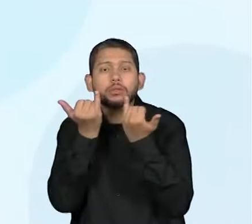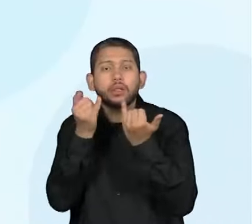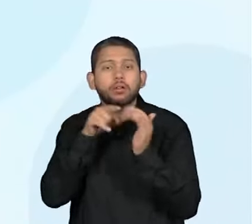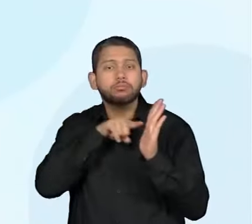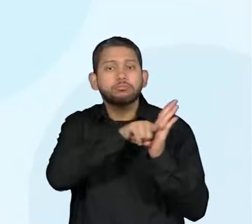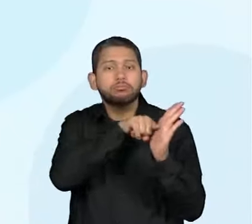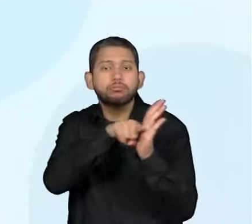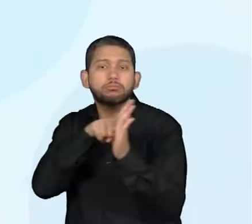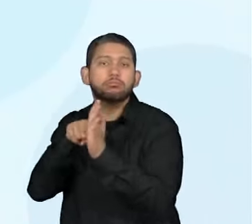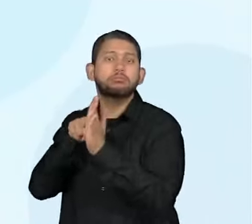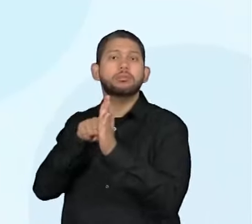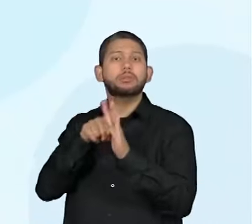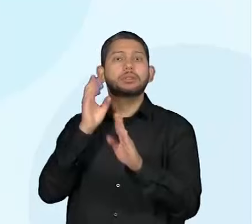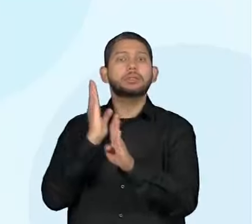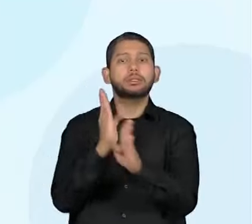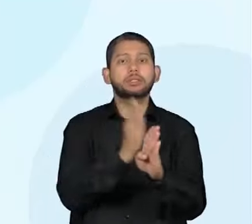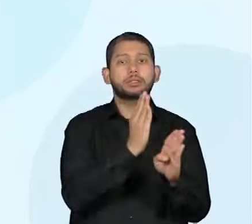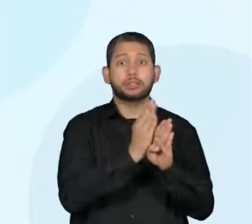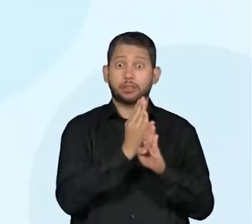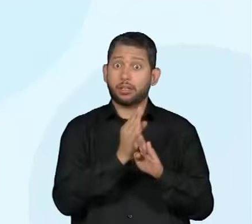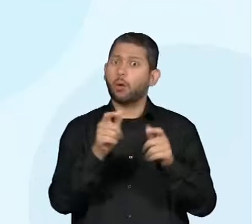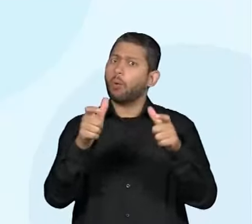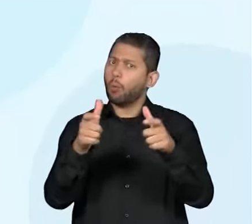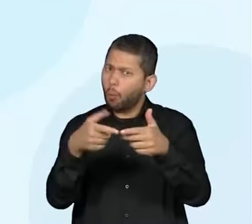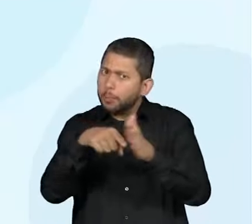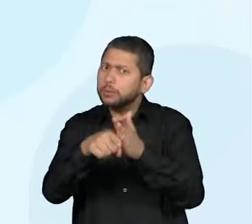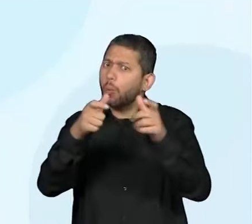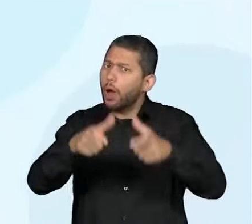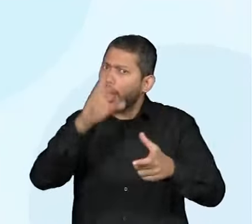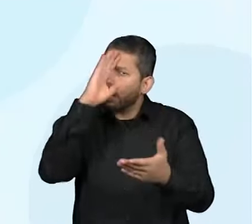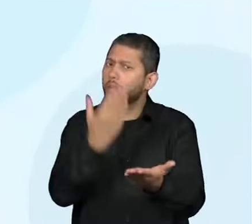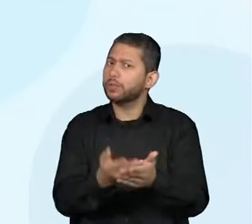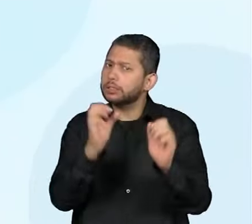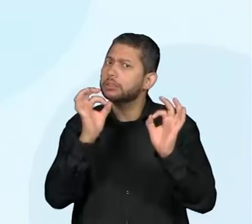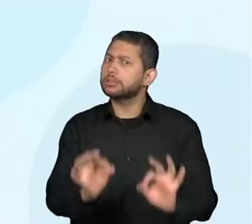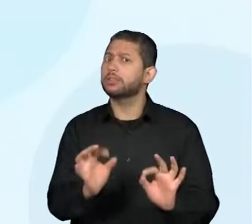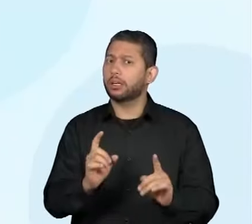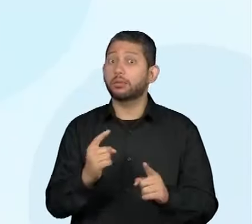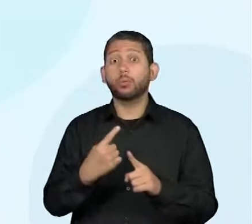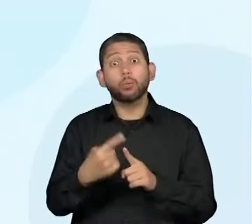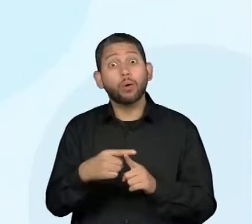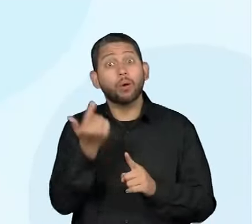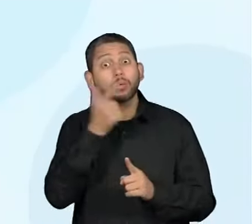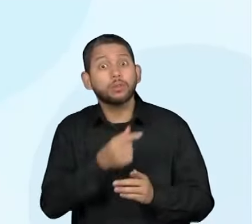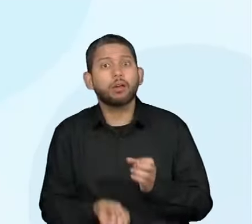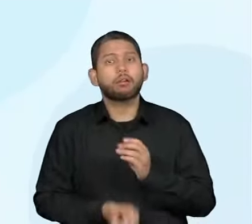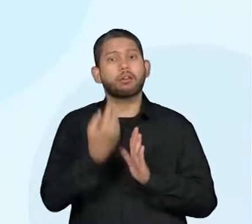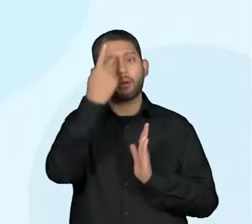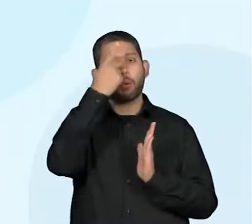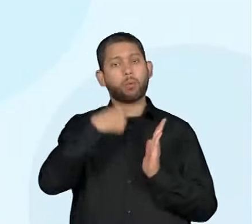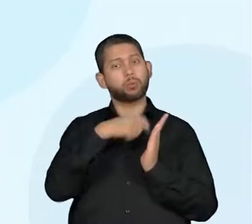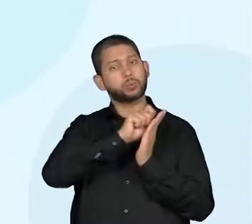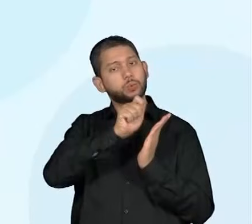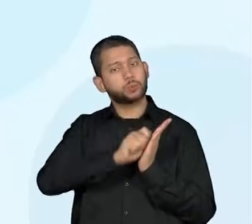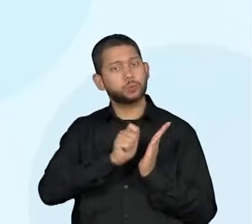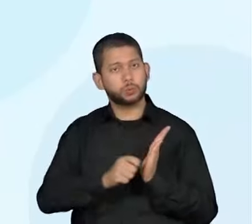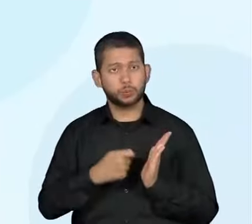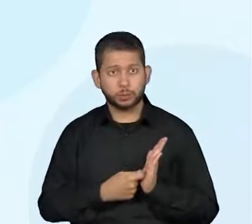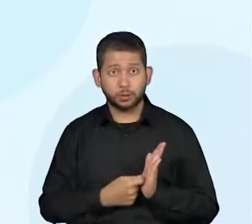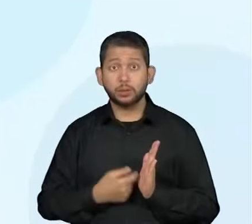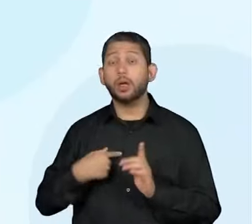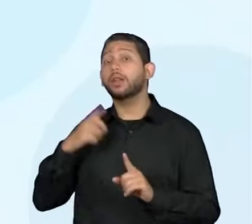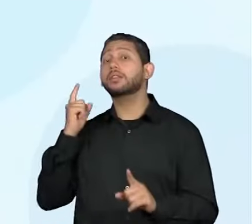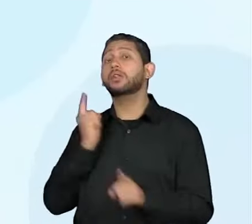diferentes fontes digitais confiáveis para a autoria de documentos, tendo o objetivo de identificar